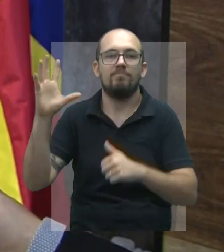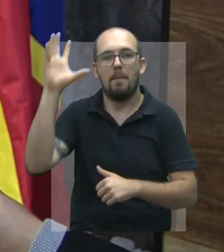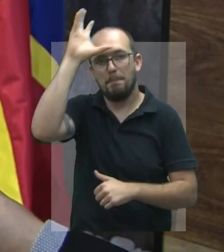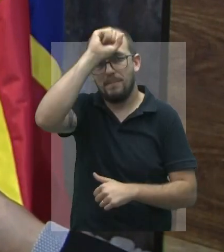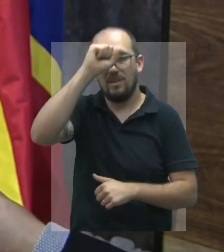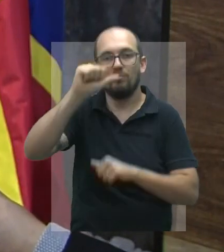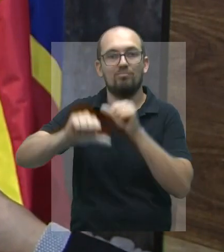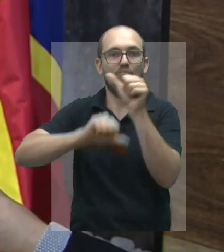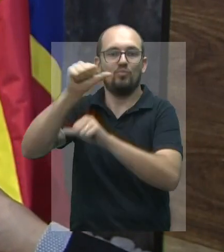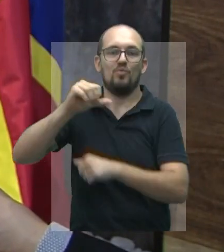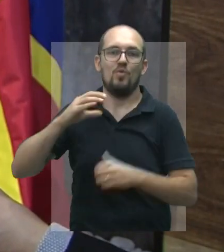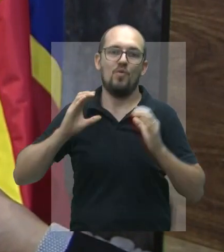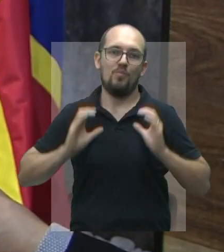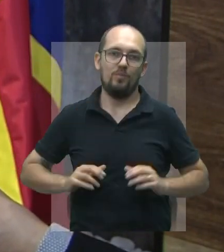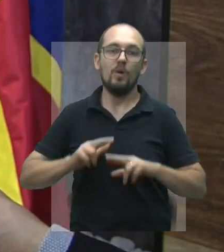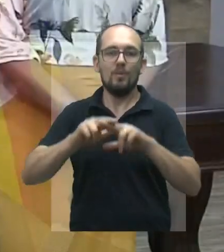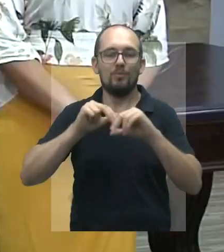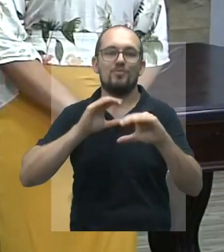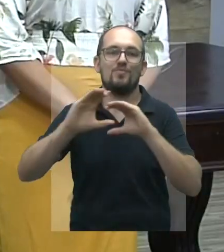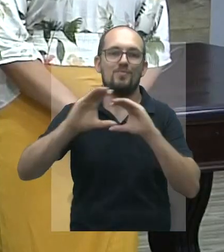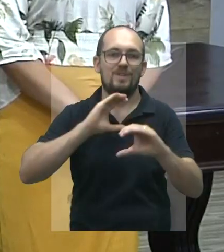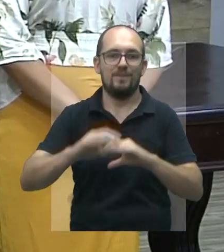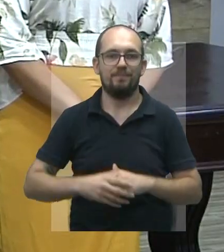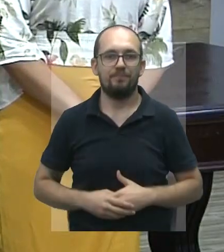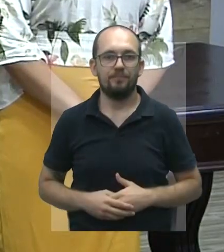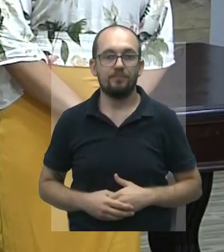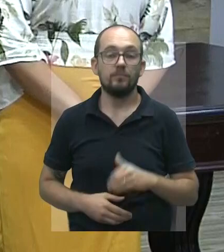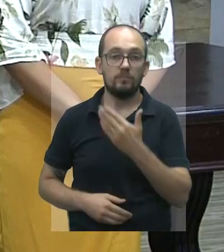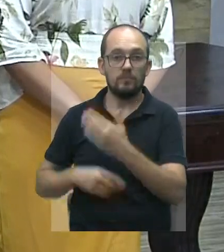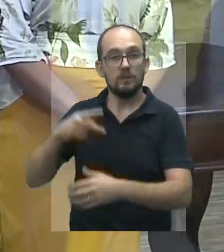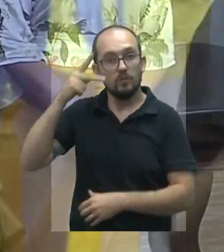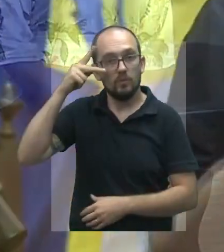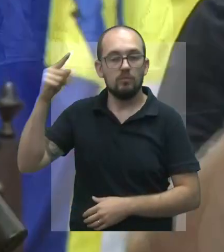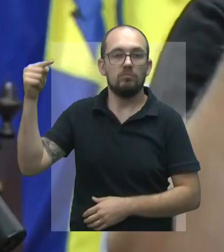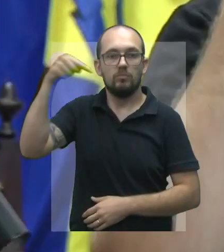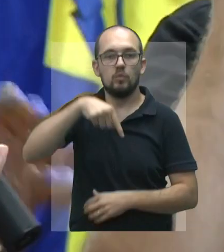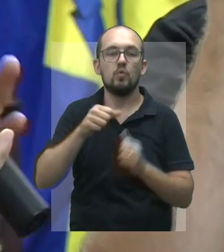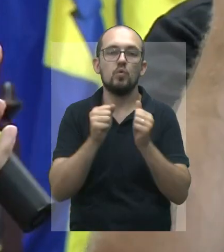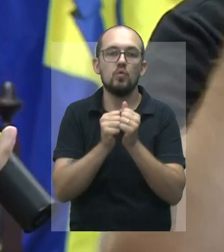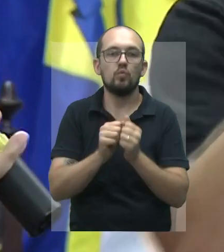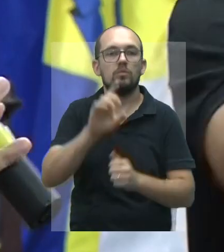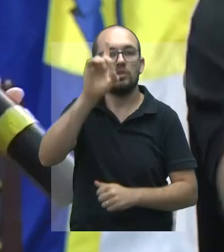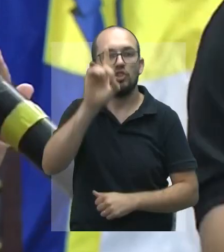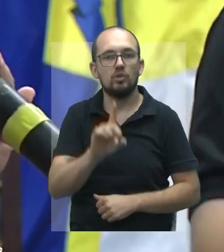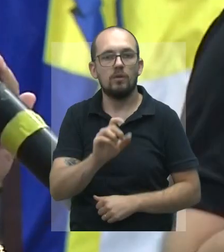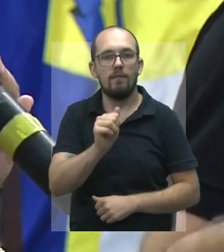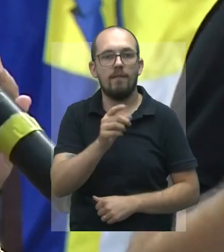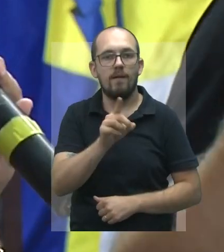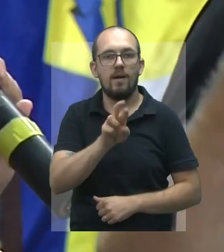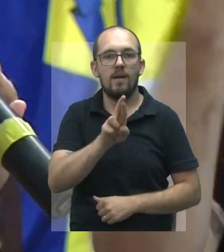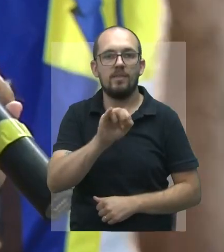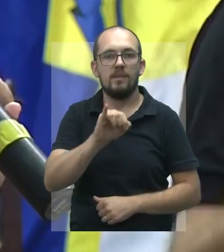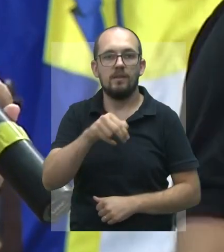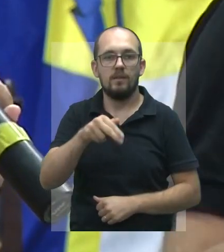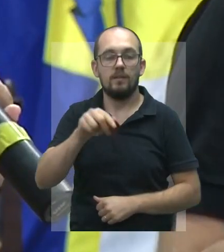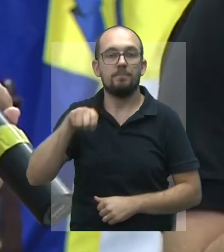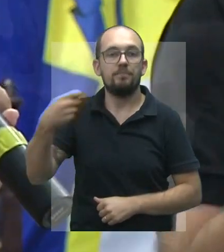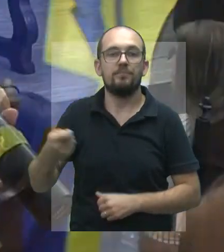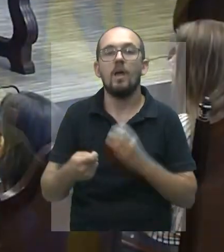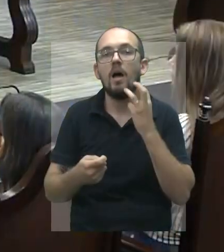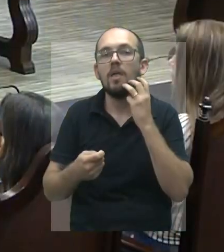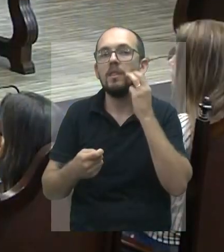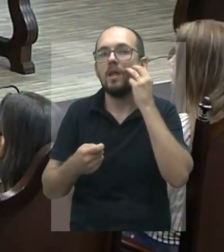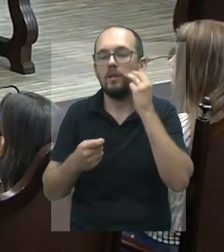uma mudança que veio com a comunicação. Valdinéia veio a Jaú acompanhada da diretora Adriana, responsável pela